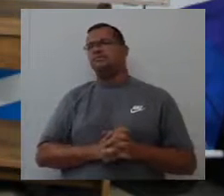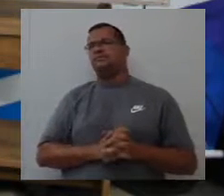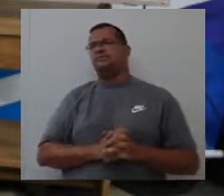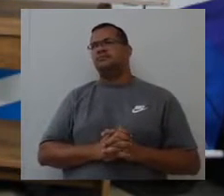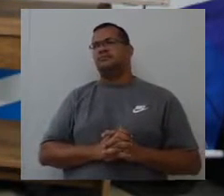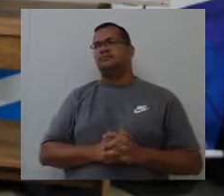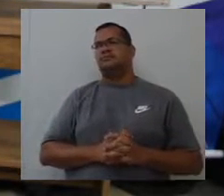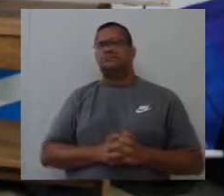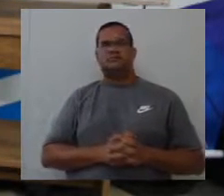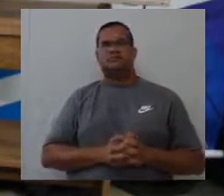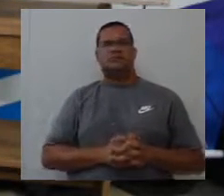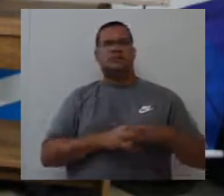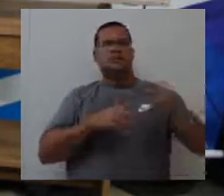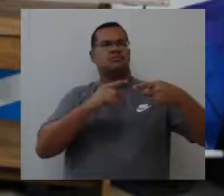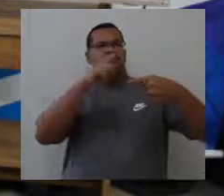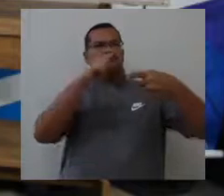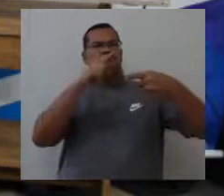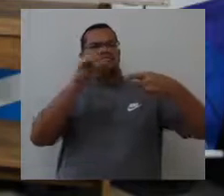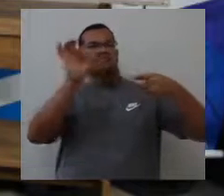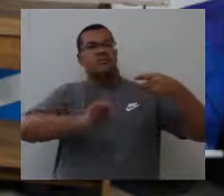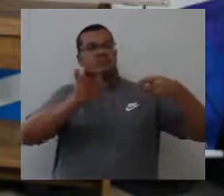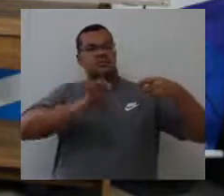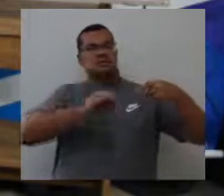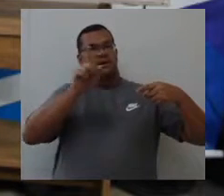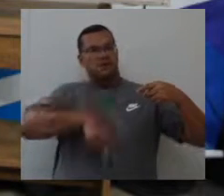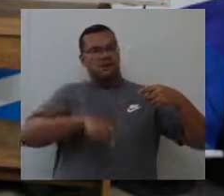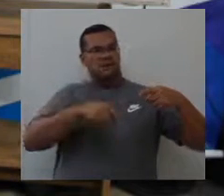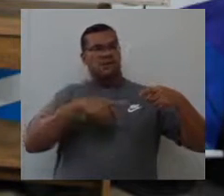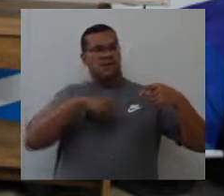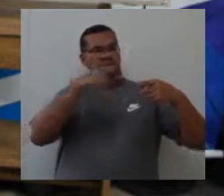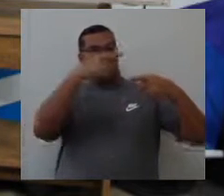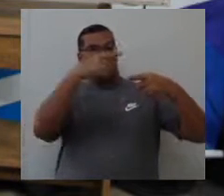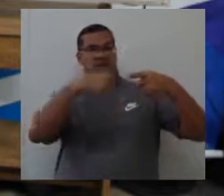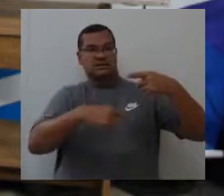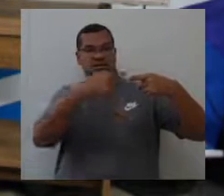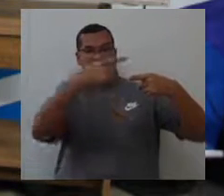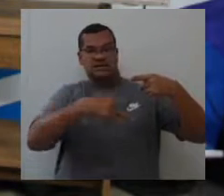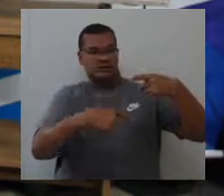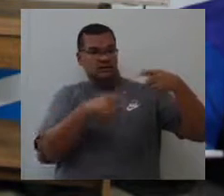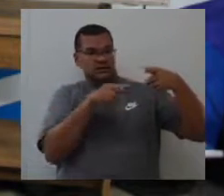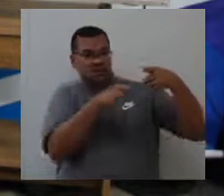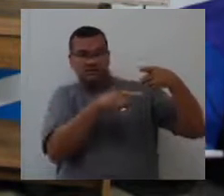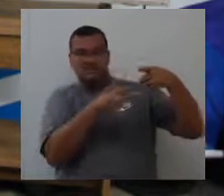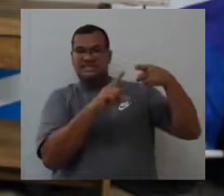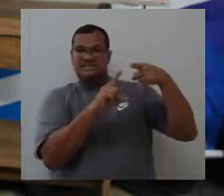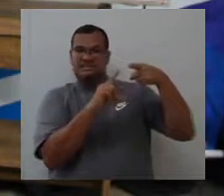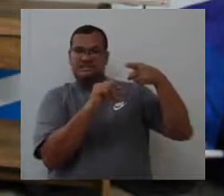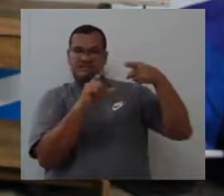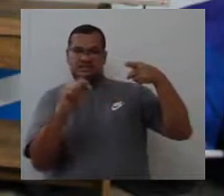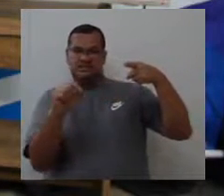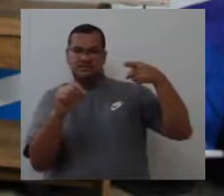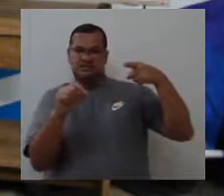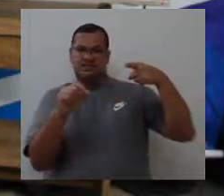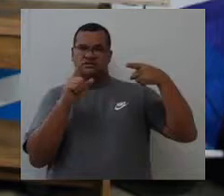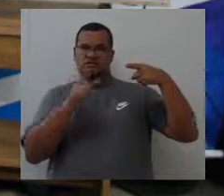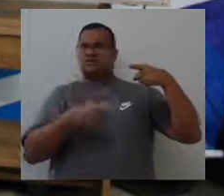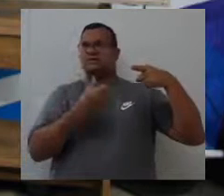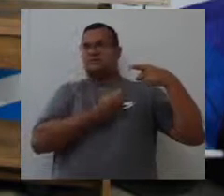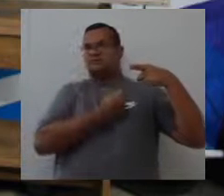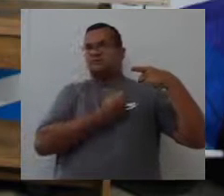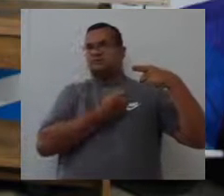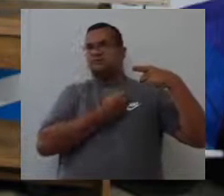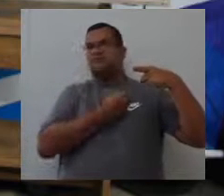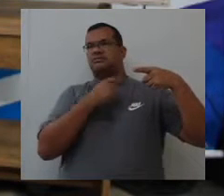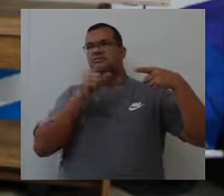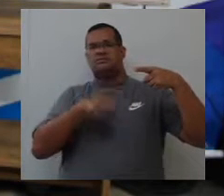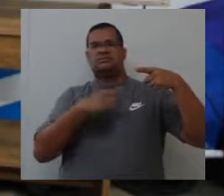ó. Porcentagem é um termo utilizado para expressar uma razão cujo denominador é 100. Representamos pelo símbolo que vocês já conhecem e